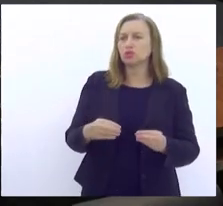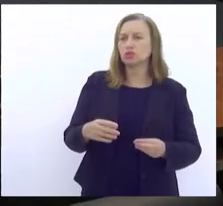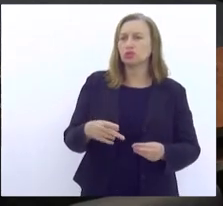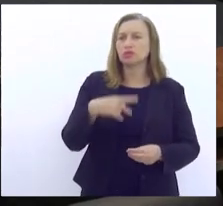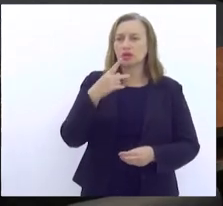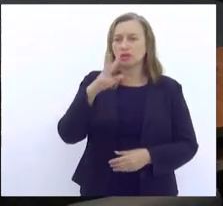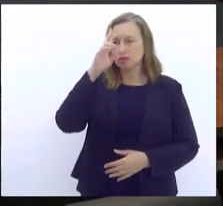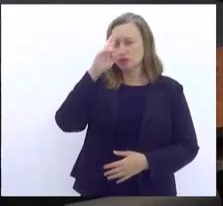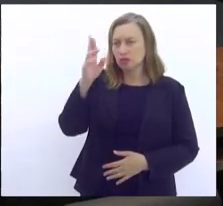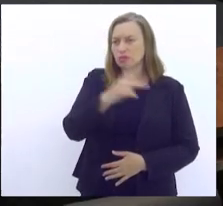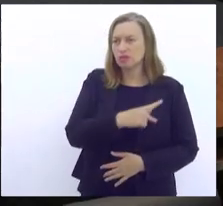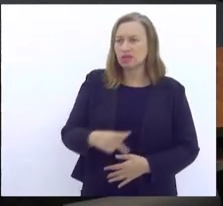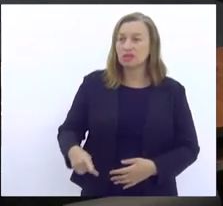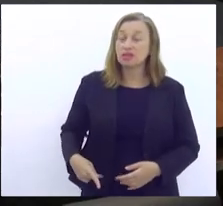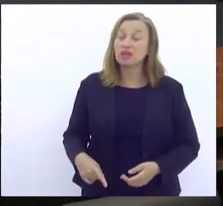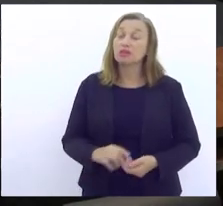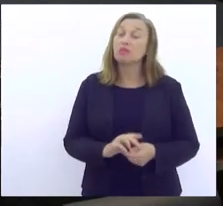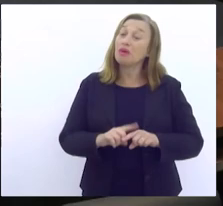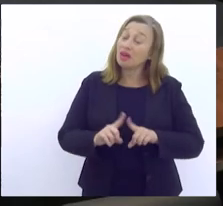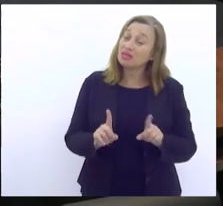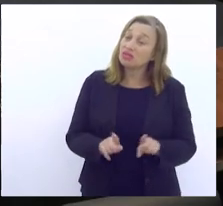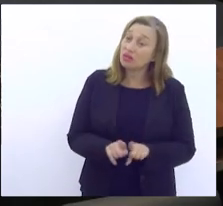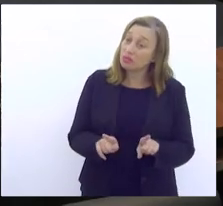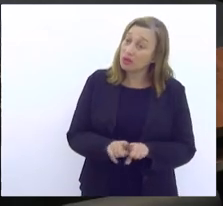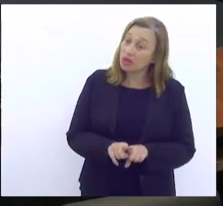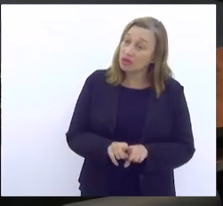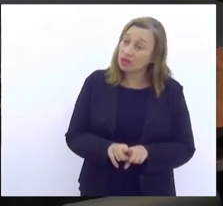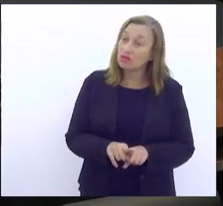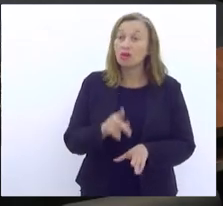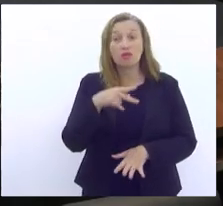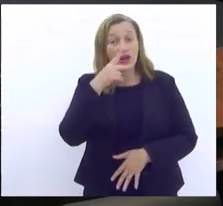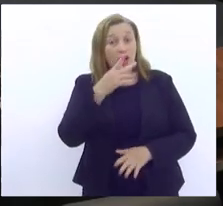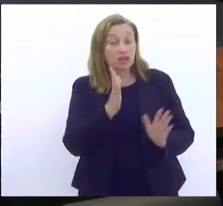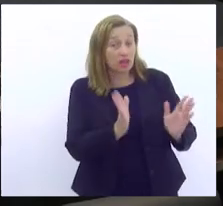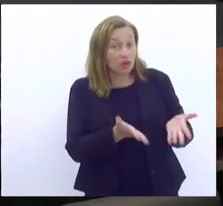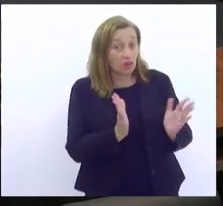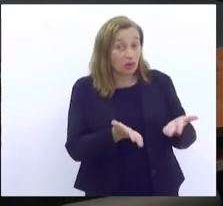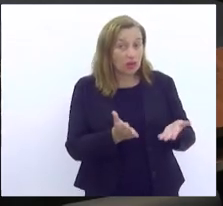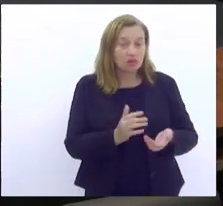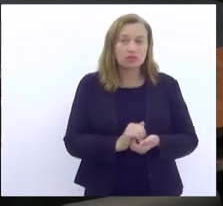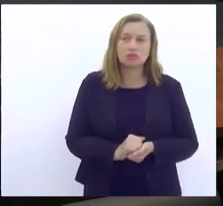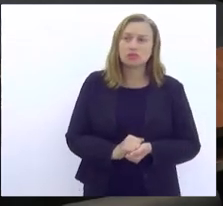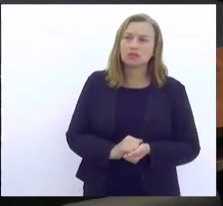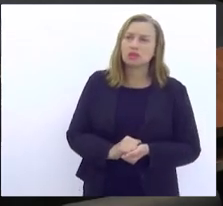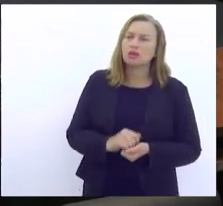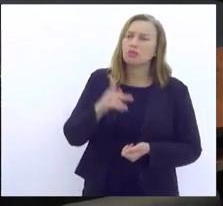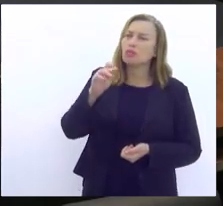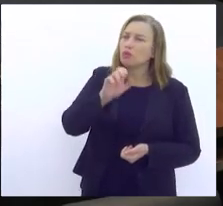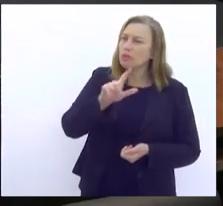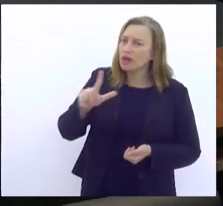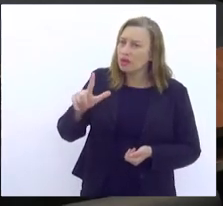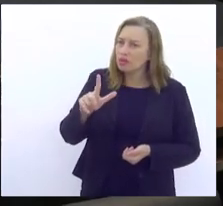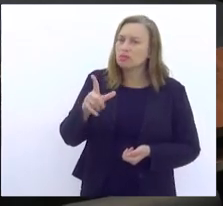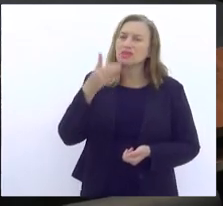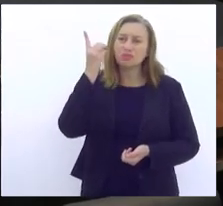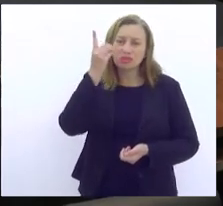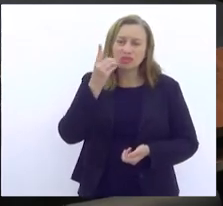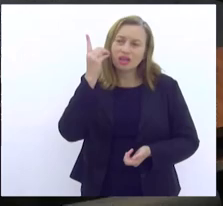Vossa Excelência, mas também com aquilo que foi dito agora pelo pelo Pobel, pelo deputado